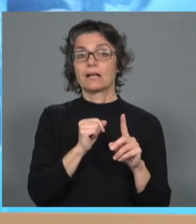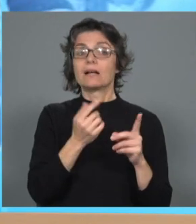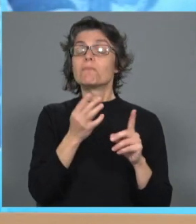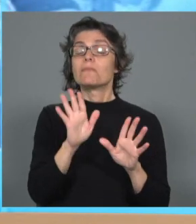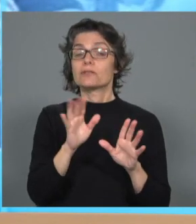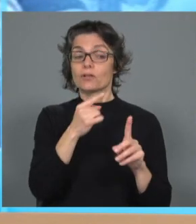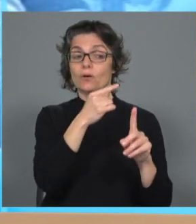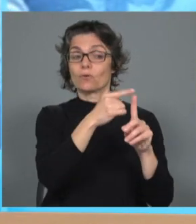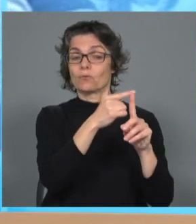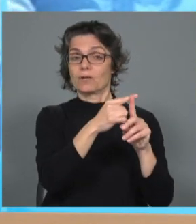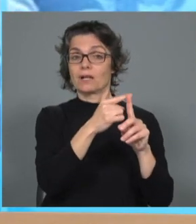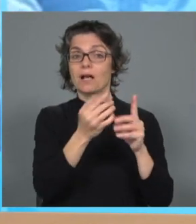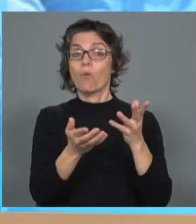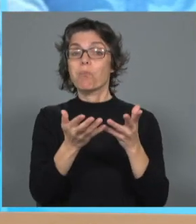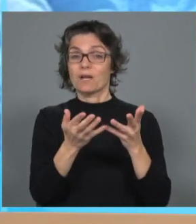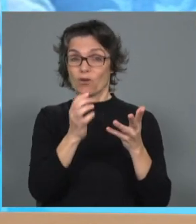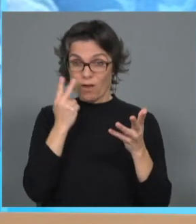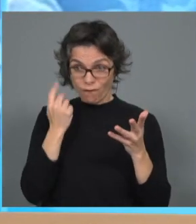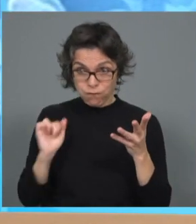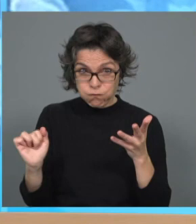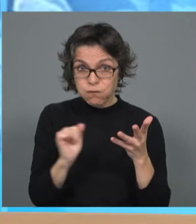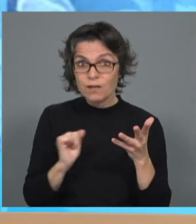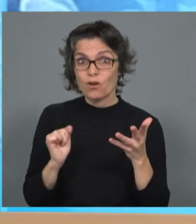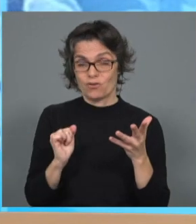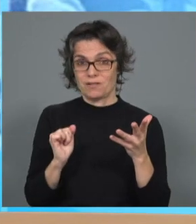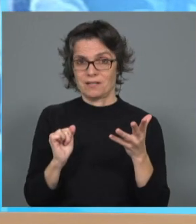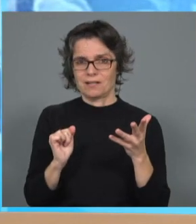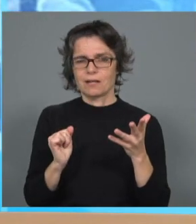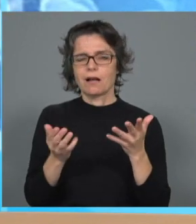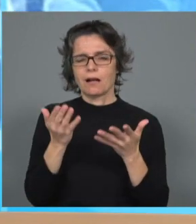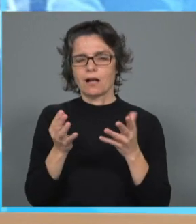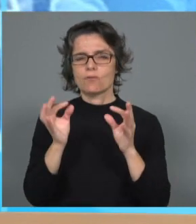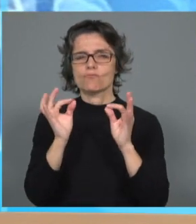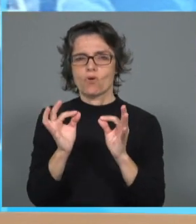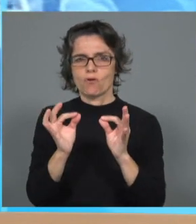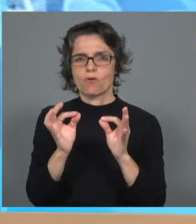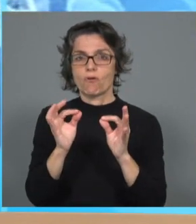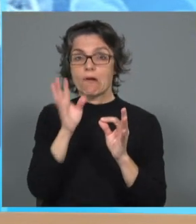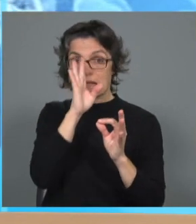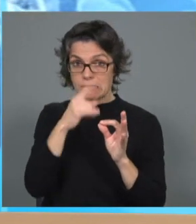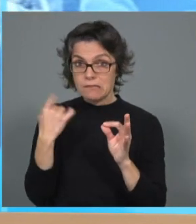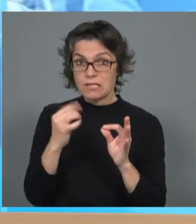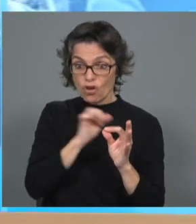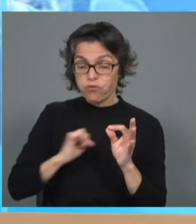certo. E se é nossa, é porque nós a conseguimos carregar. E quando pomos pessoas, quando pomos jovens,